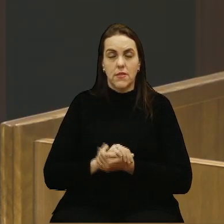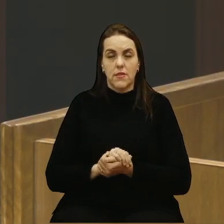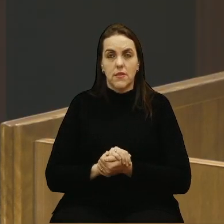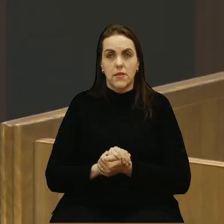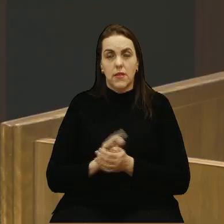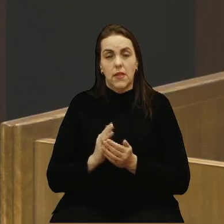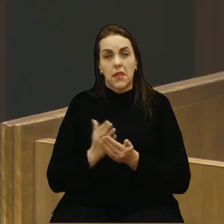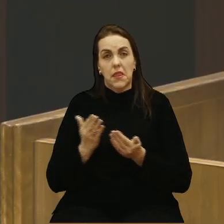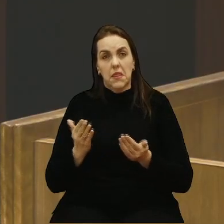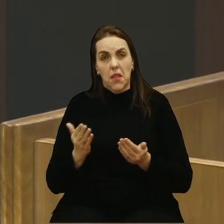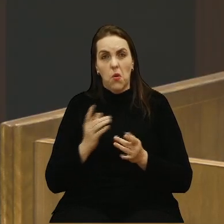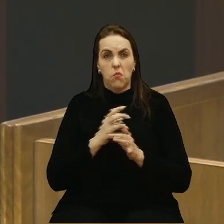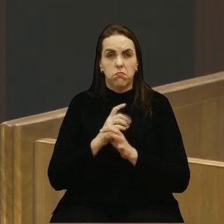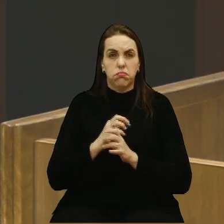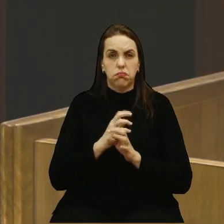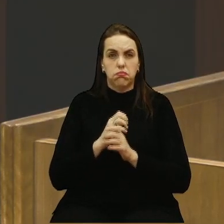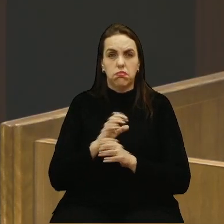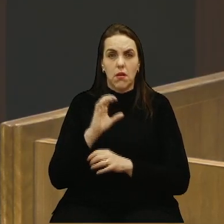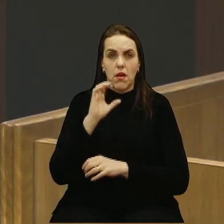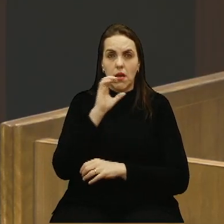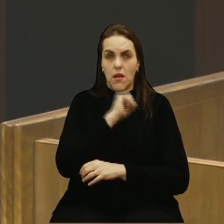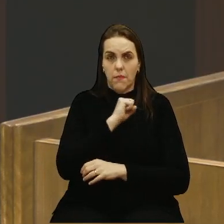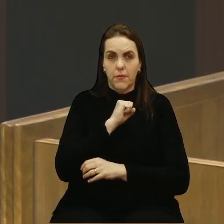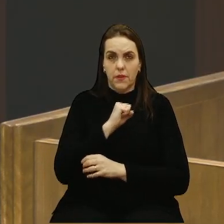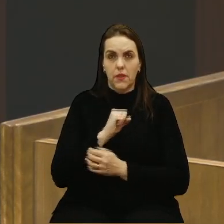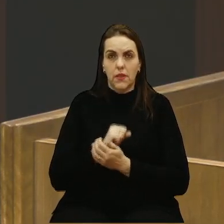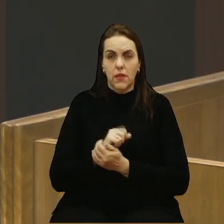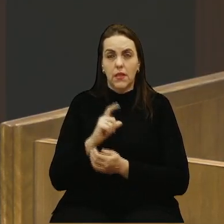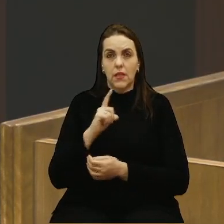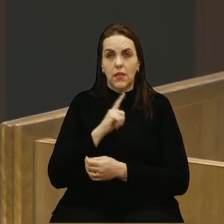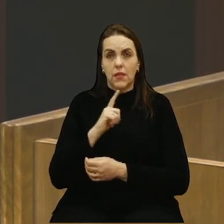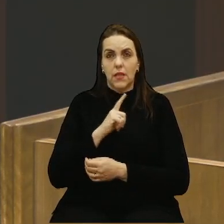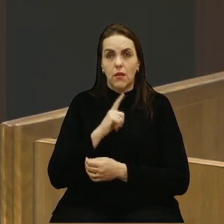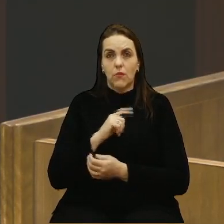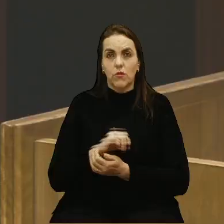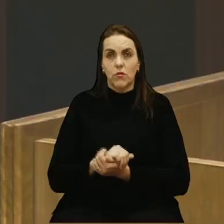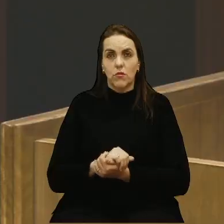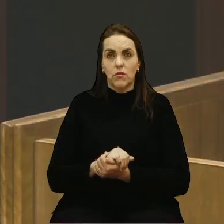Então, fazendo uma conta rápida aqui, nós temos